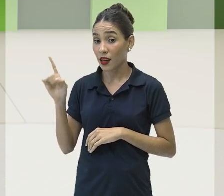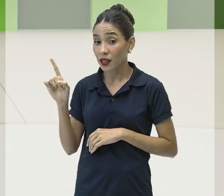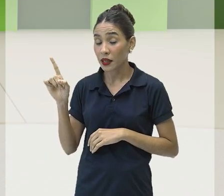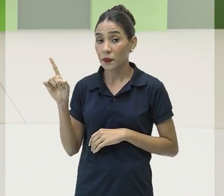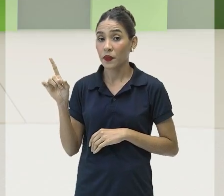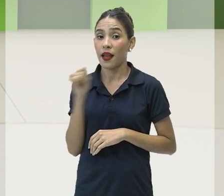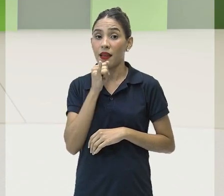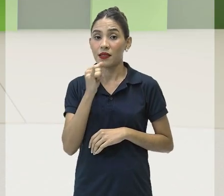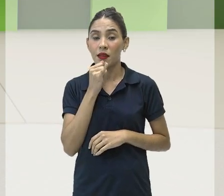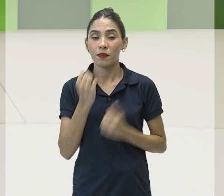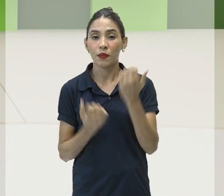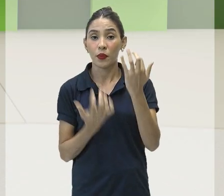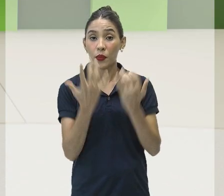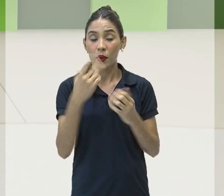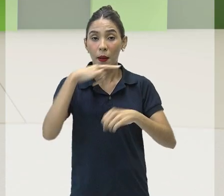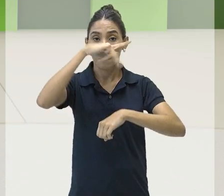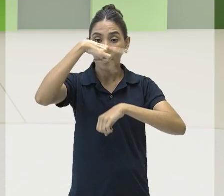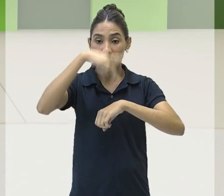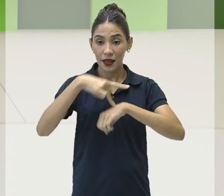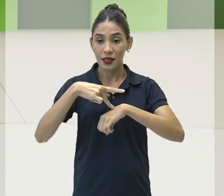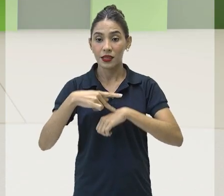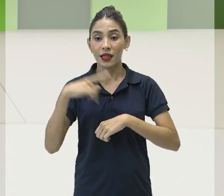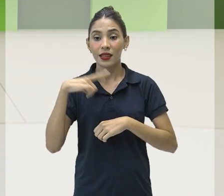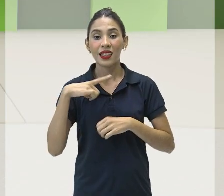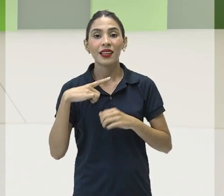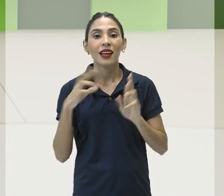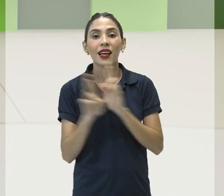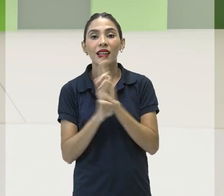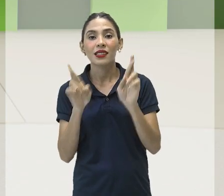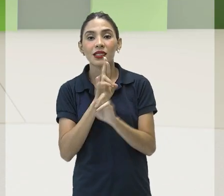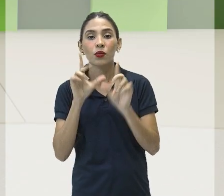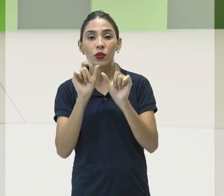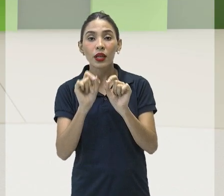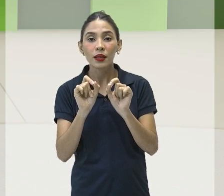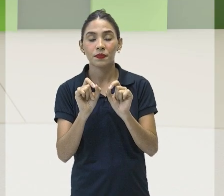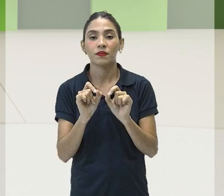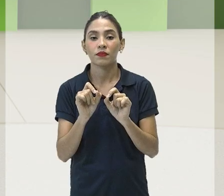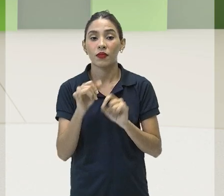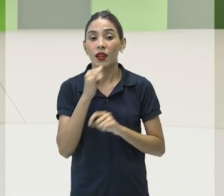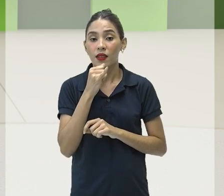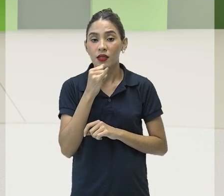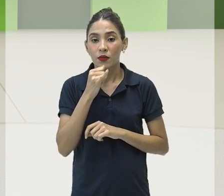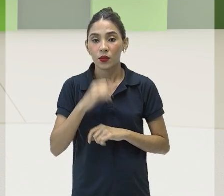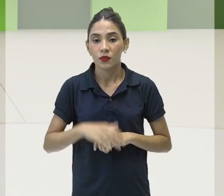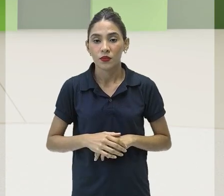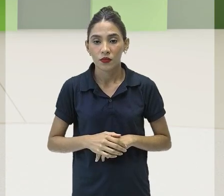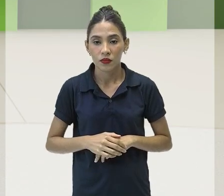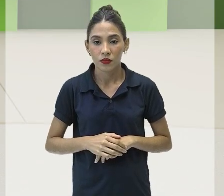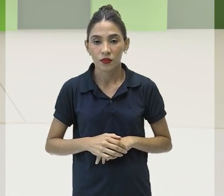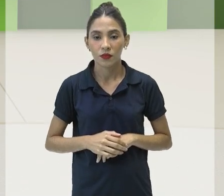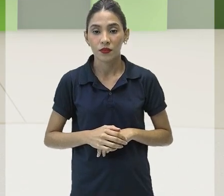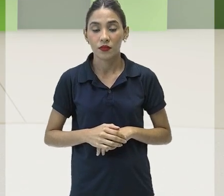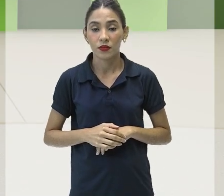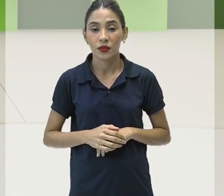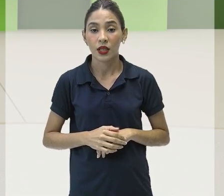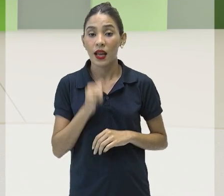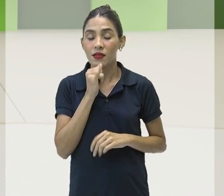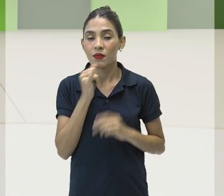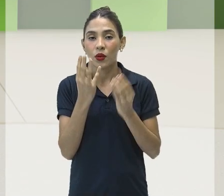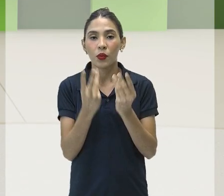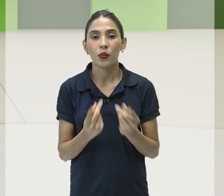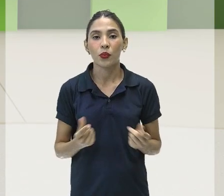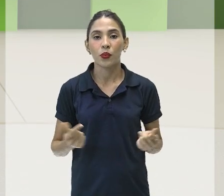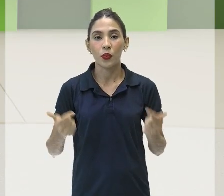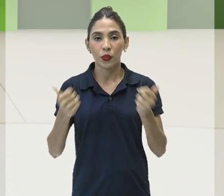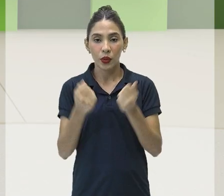aquecimento global nesse país está causando exatamente aqui, ó, vou ampliar para vocês, o derretimento